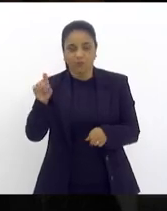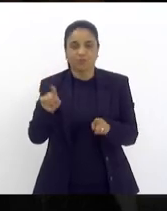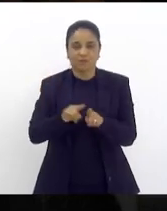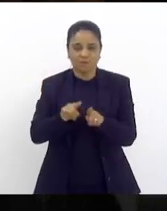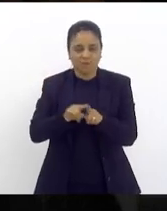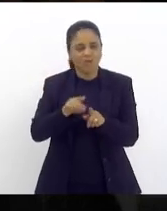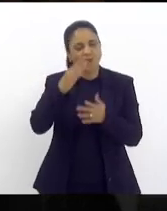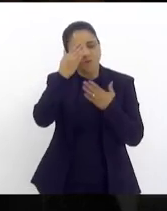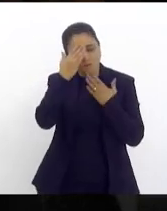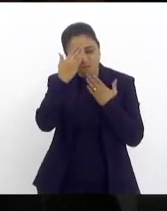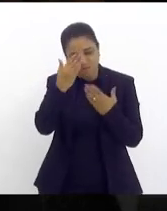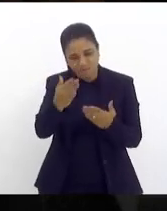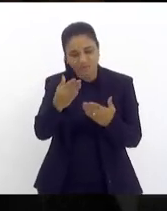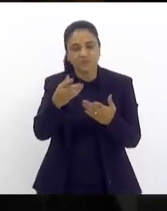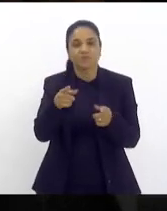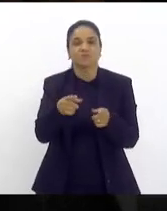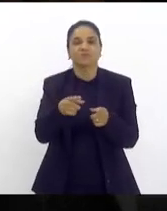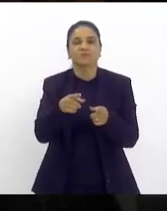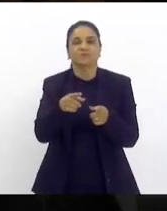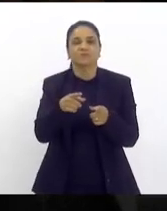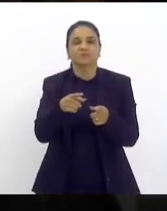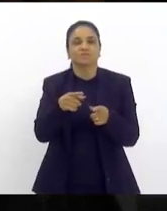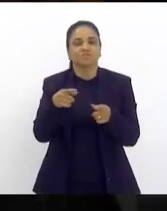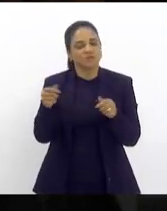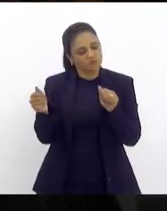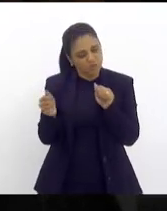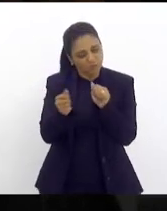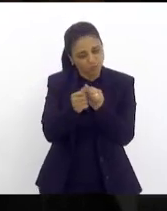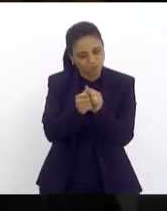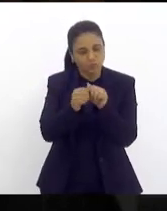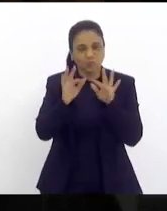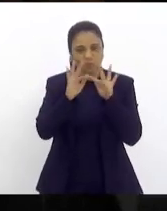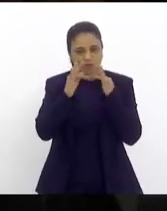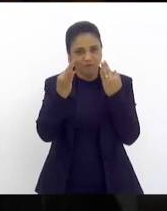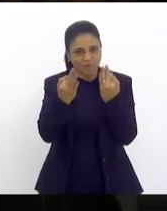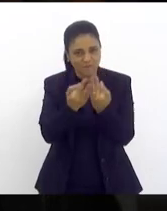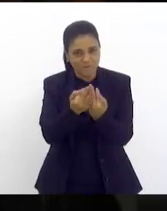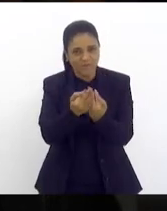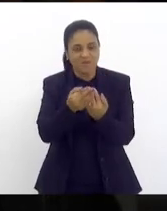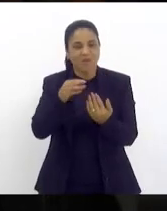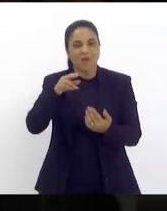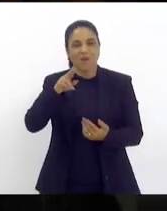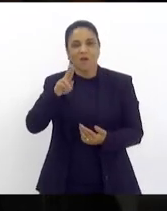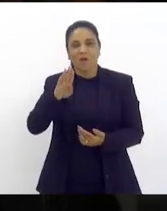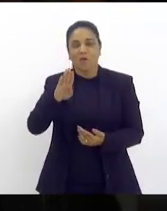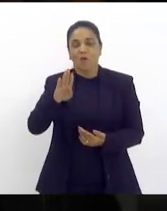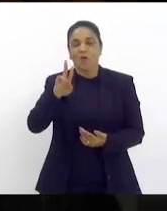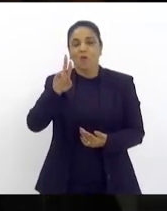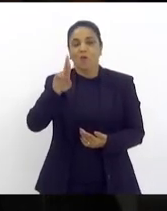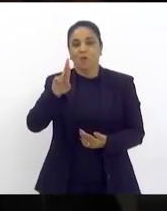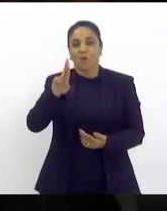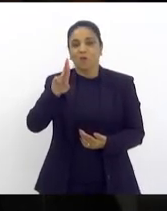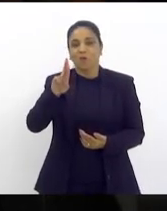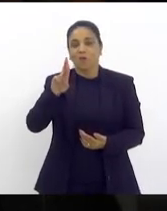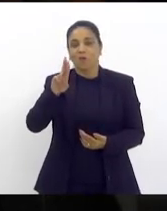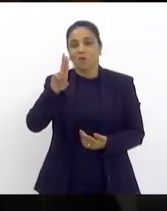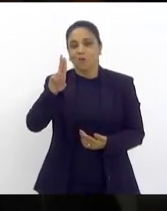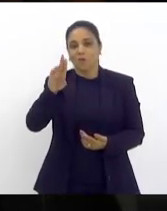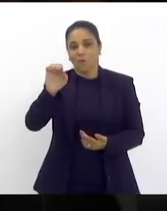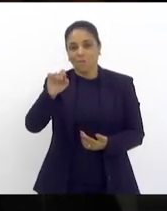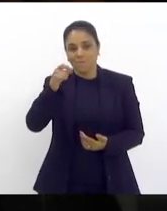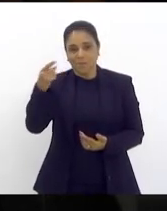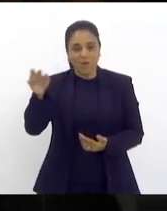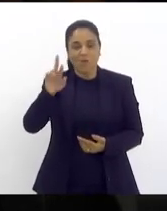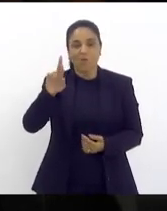senhor também permitir que eu faça parte dessa família Rubão, dessa família Rubim, se puder falar assim. Tenho certeza